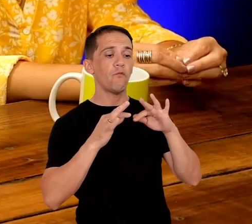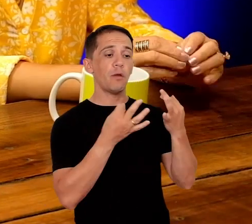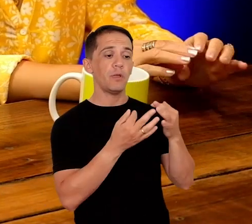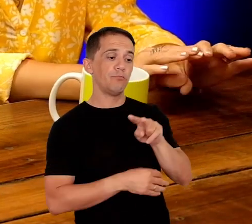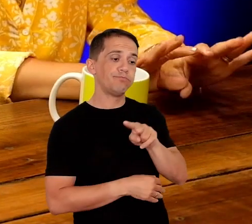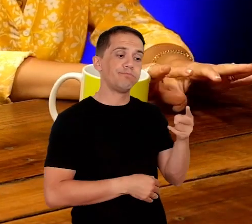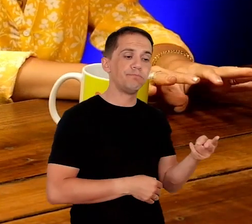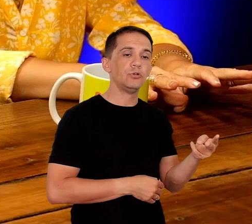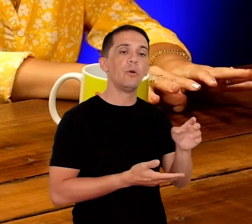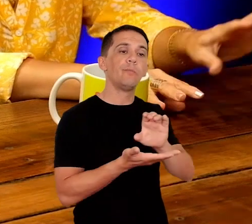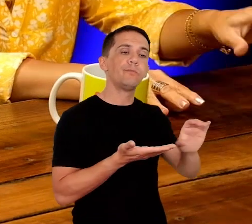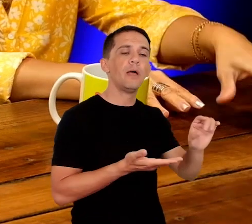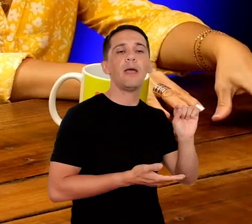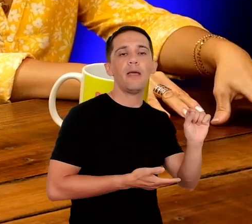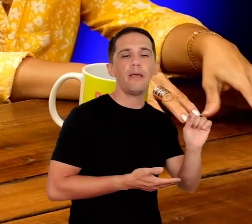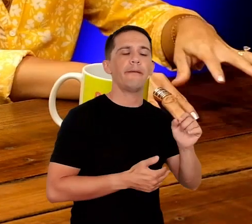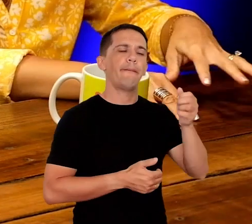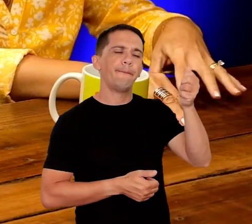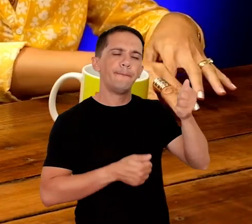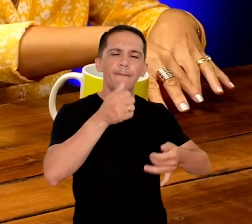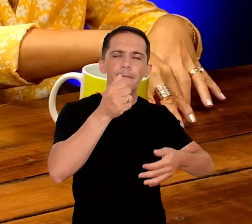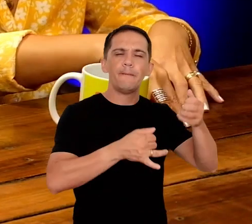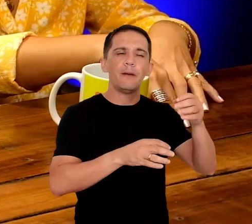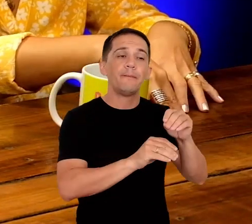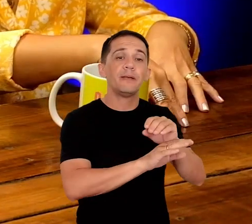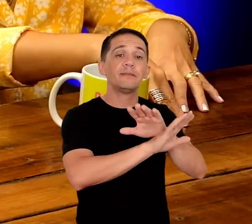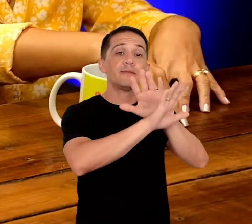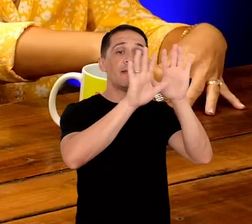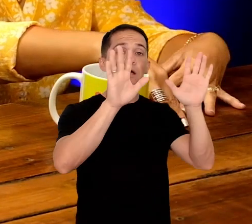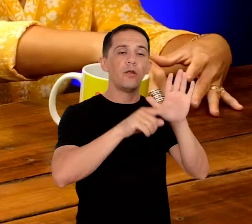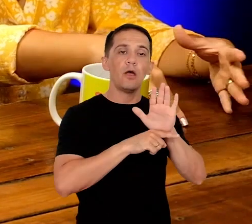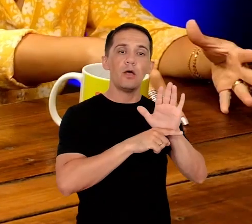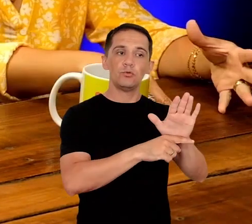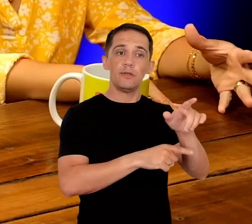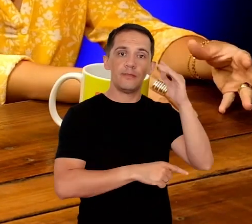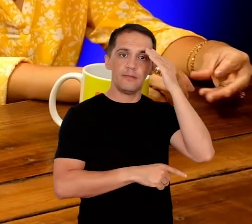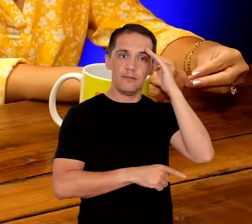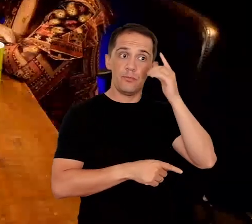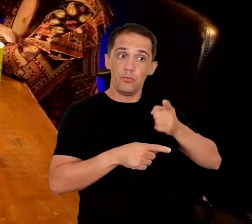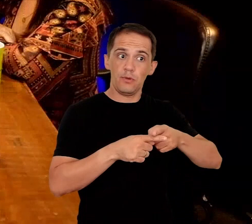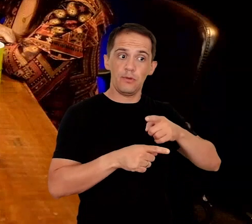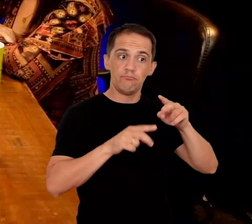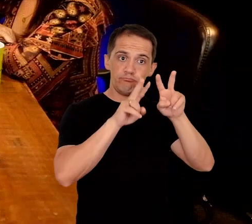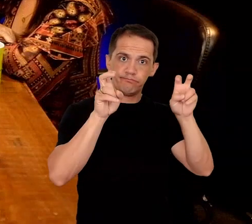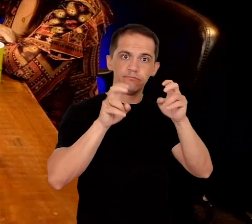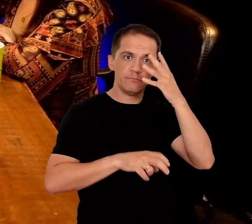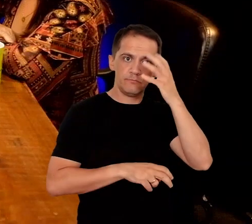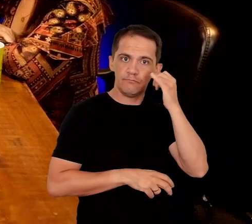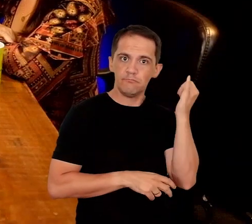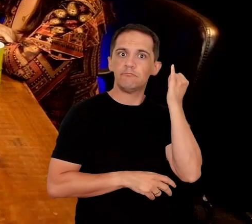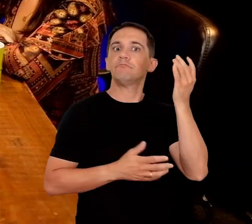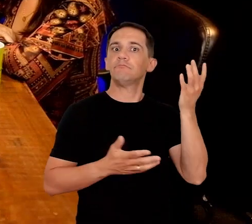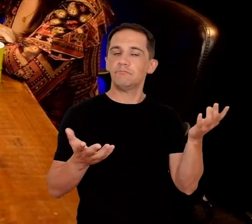que ser entre 3 pessoas. A pessoa que está explicando, o intérprete e o surdo. Porque é uma coisa, né, bem séria. Sim. Né? Então, não adianta só na